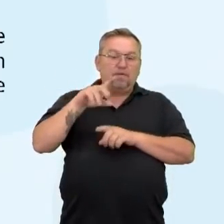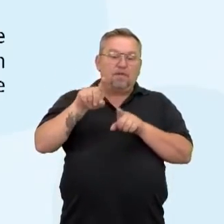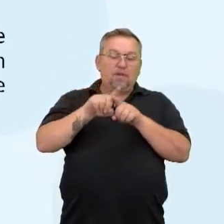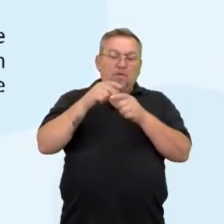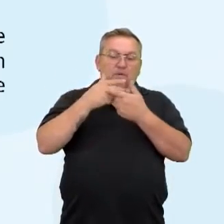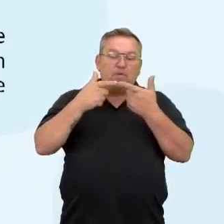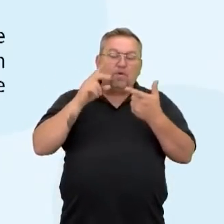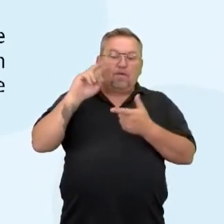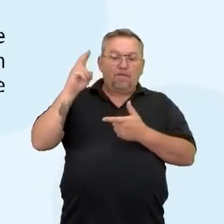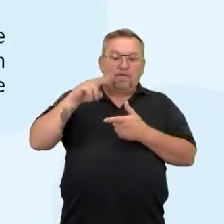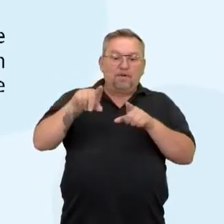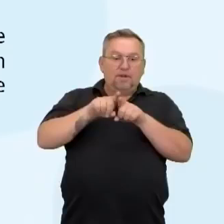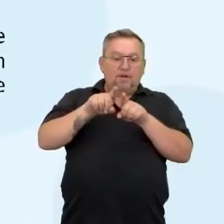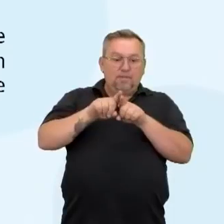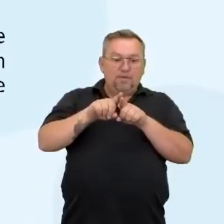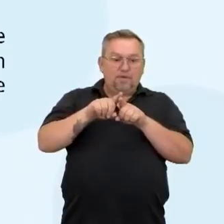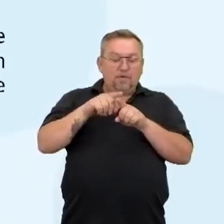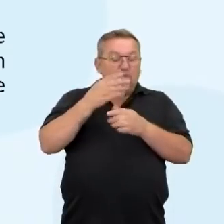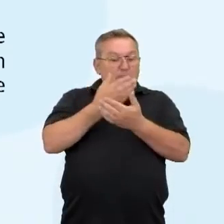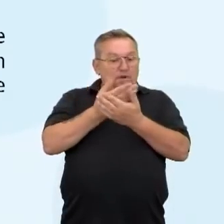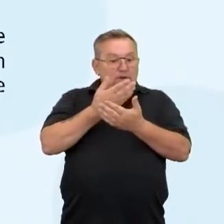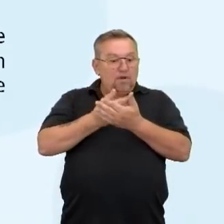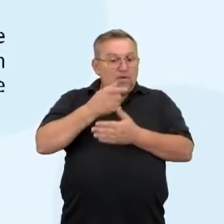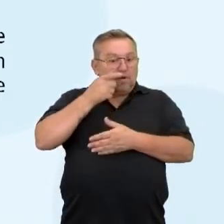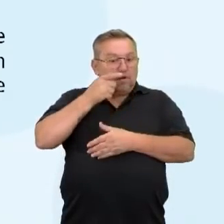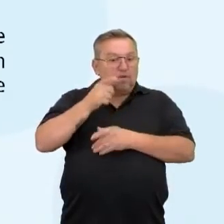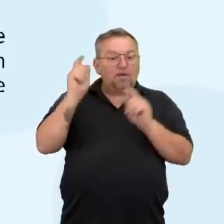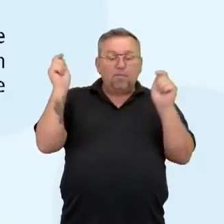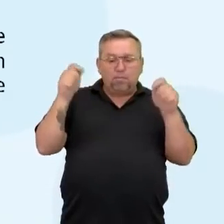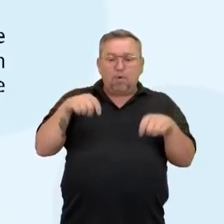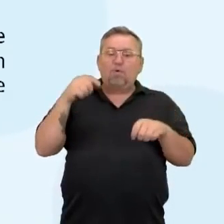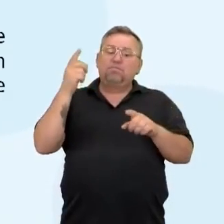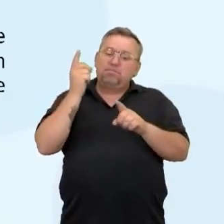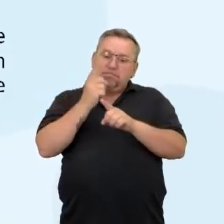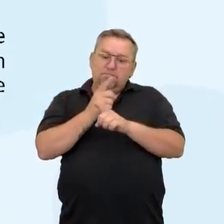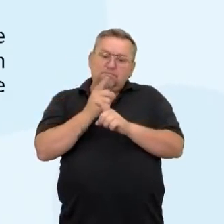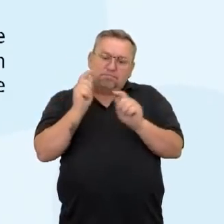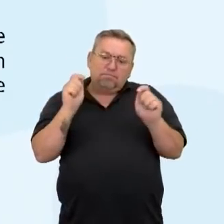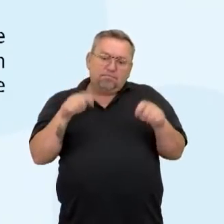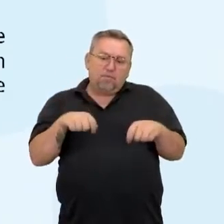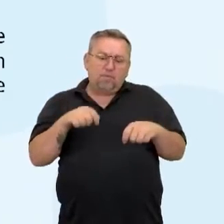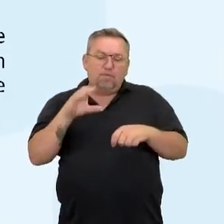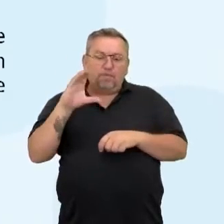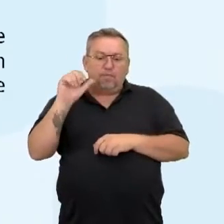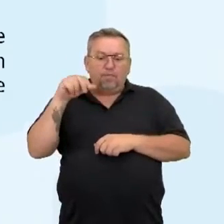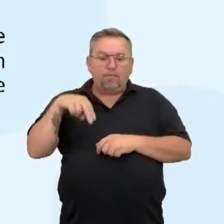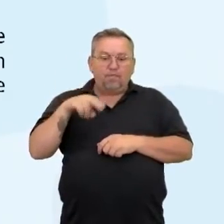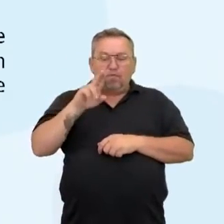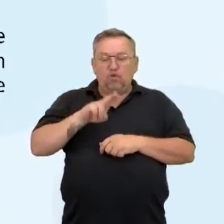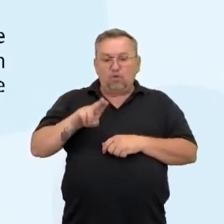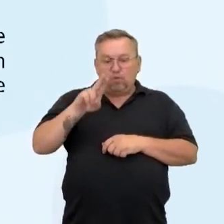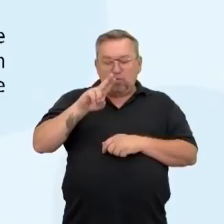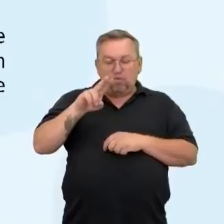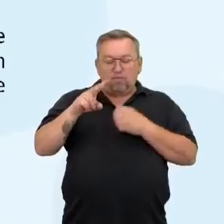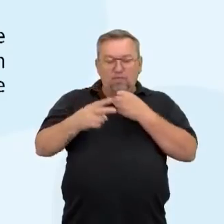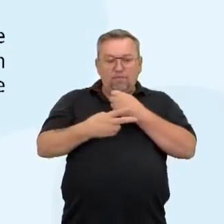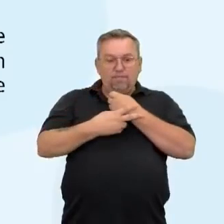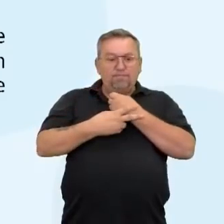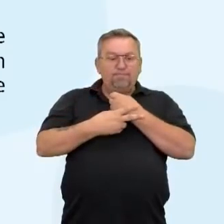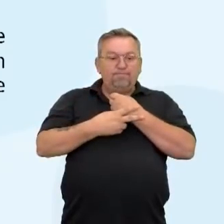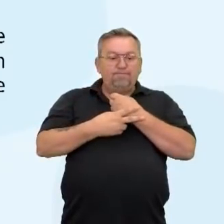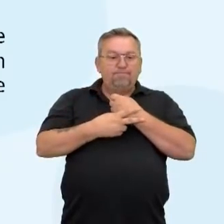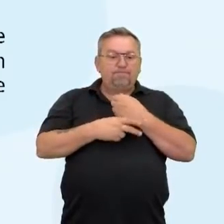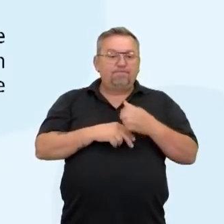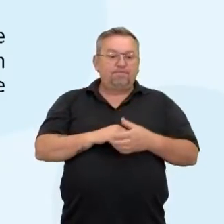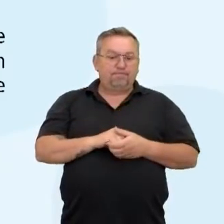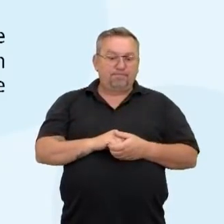aqui com o que a gente já viu em algumas aulas, né? Que você pode encontrar. Então, quando a gente usar o can, a gente só usa o verbo depois da mesma forma, né? We can